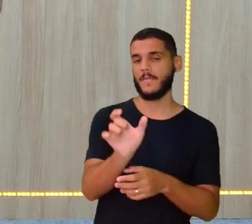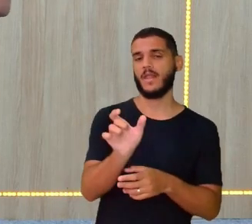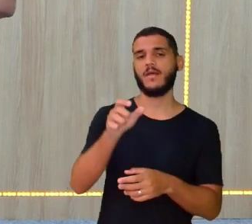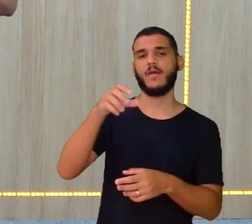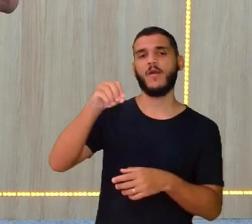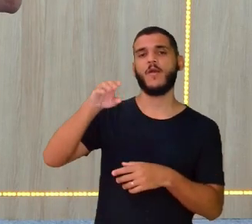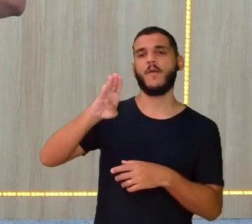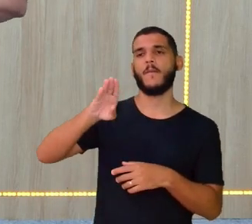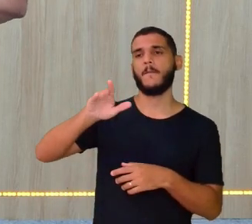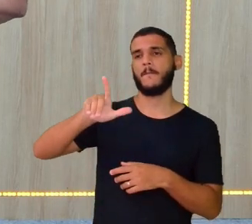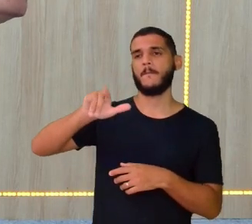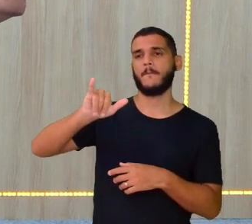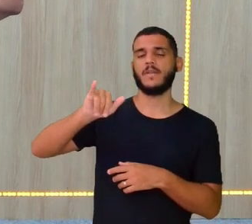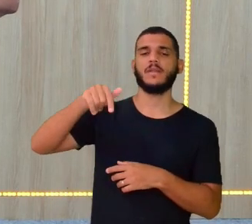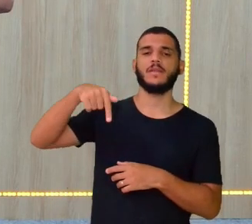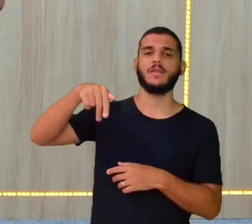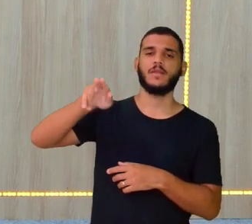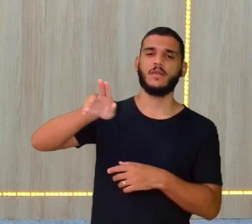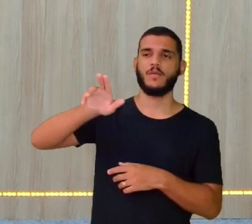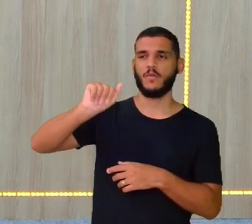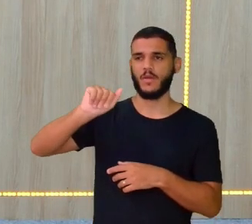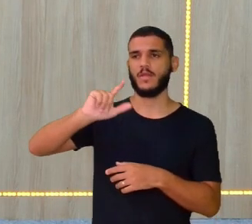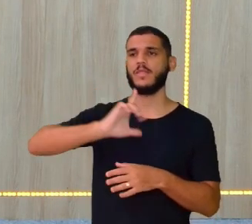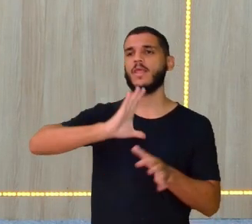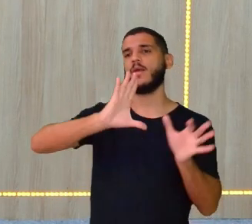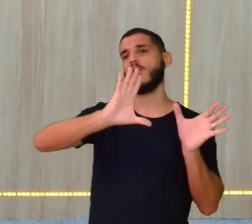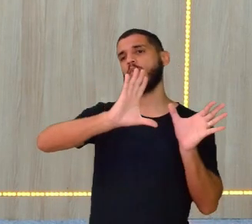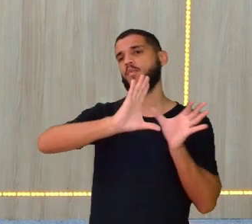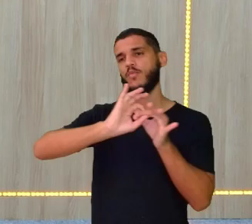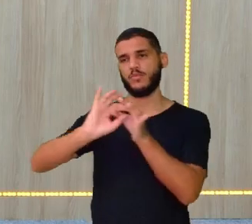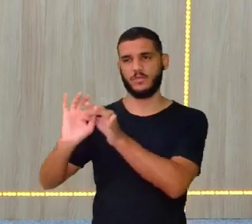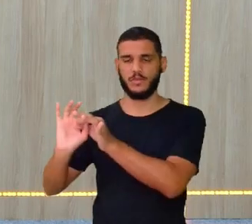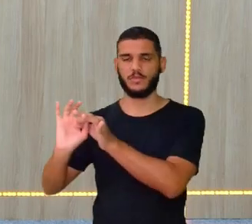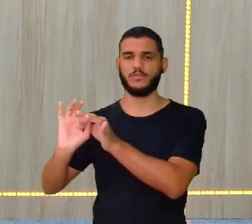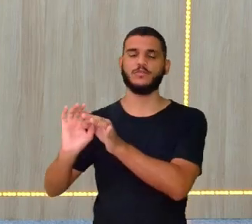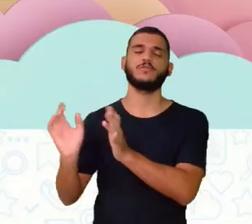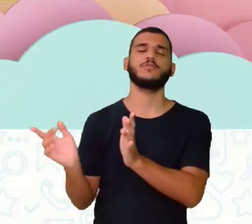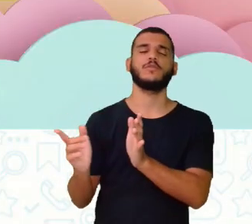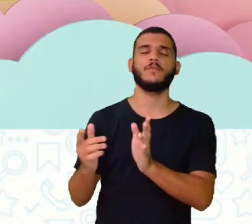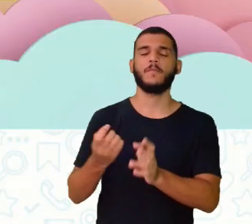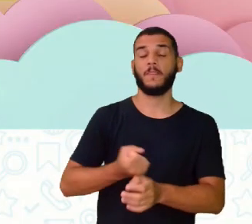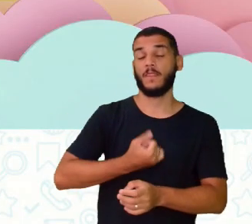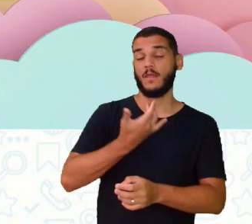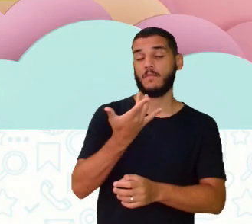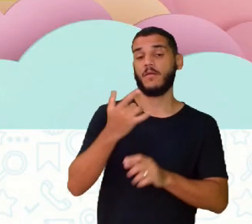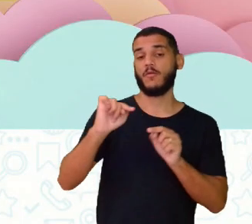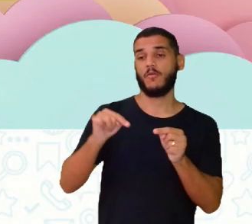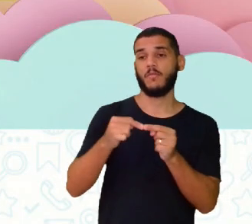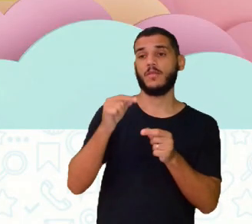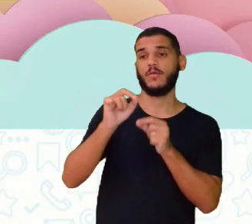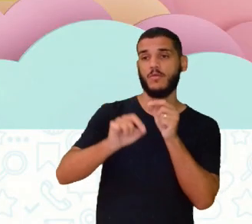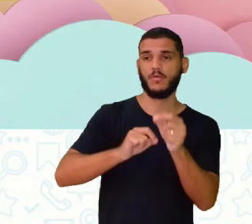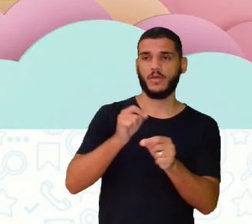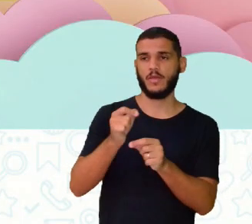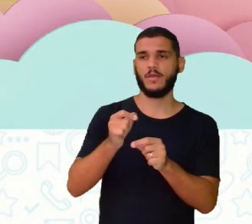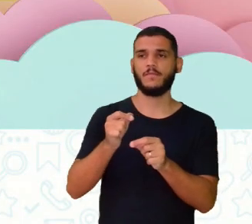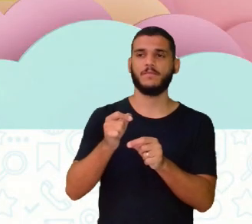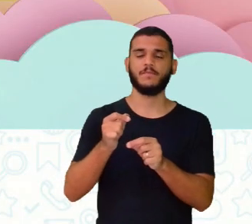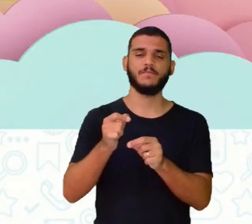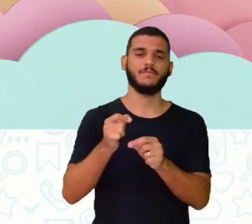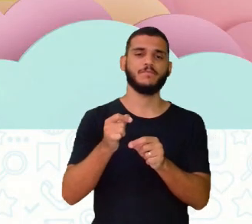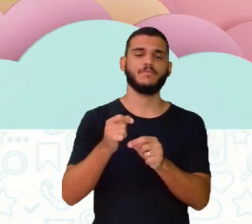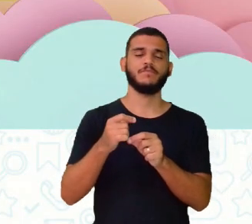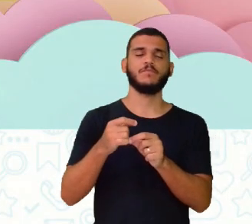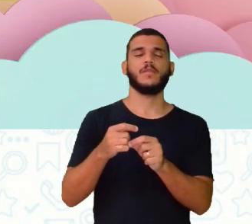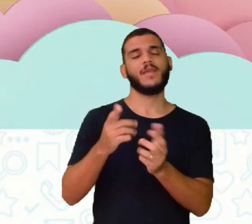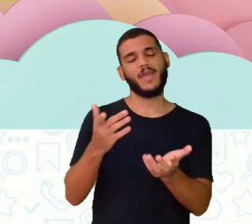é? Nós temos aí, no contexto do poema dele, não é? Que não é direta, não é? Então,